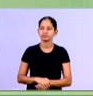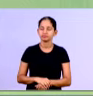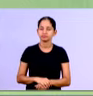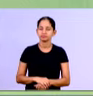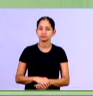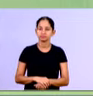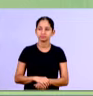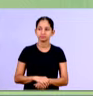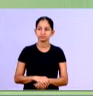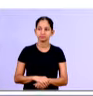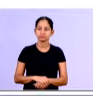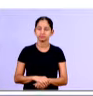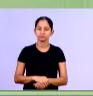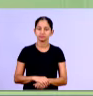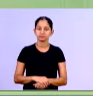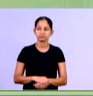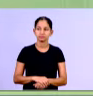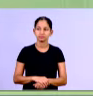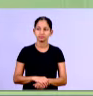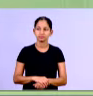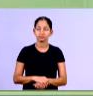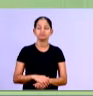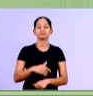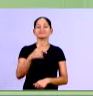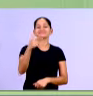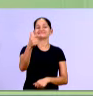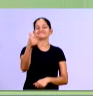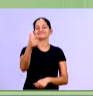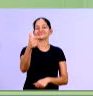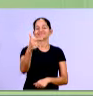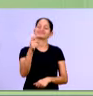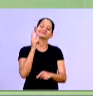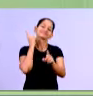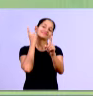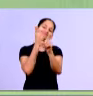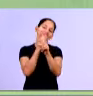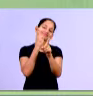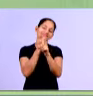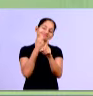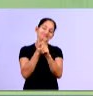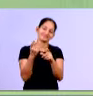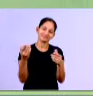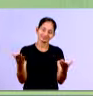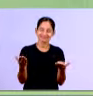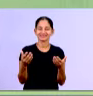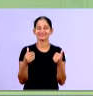O próximo sumiu, Rafael. Apareceu, Rafael. Muito bem.